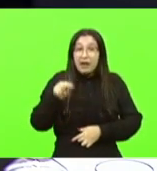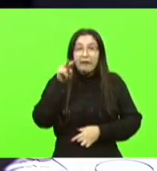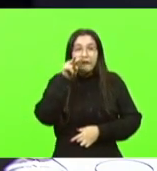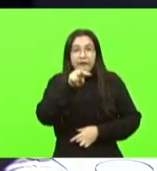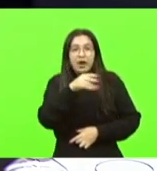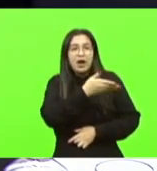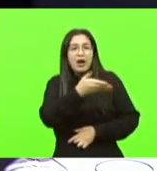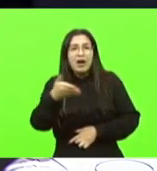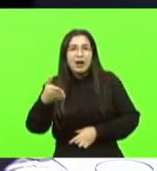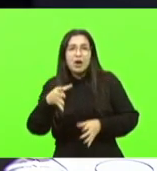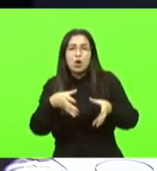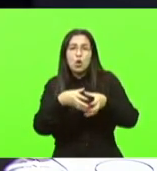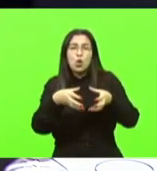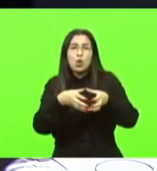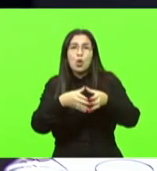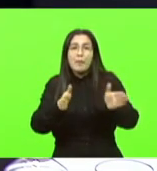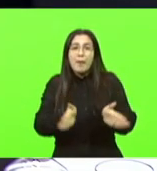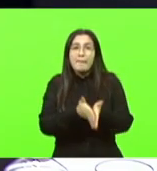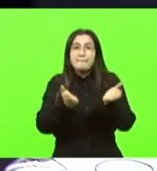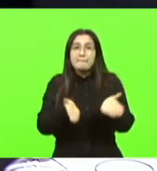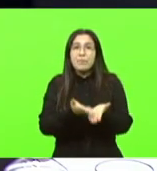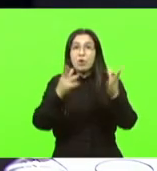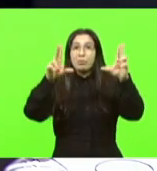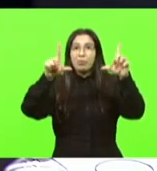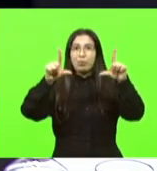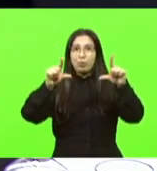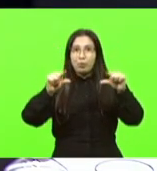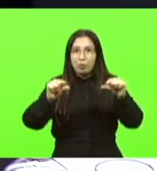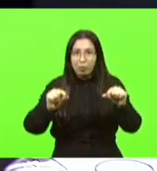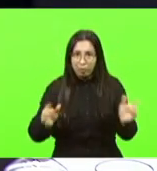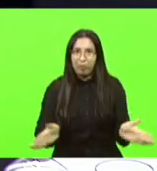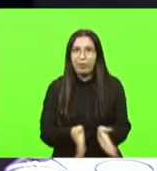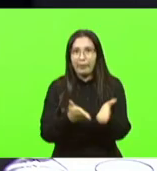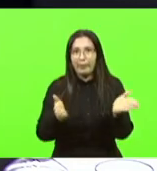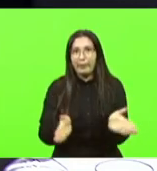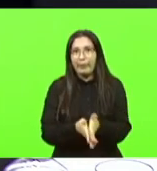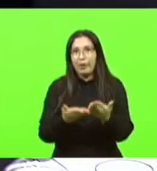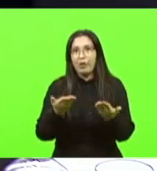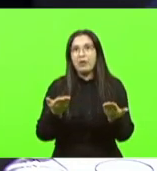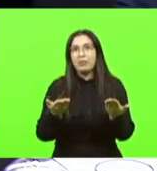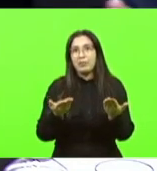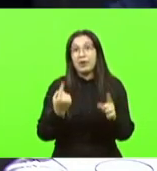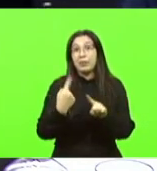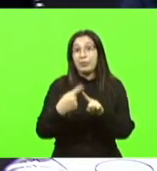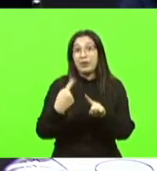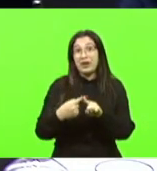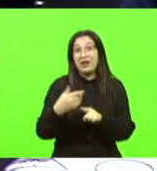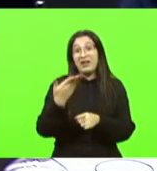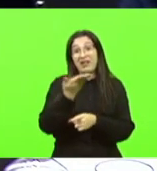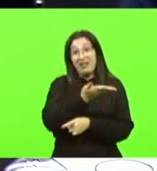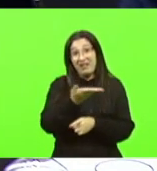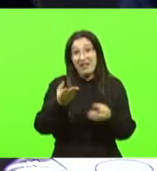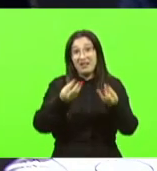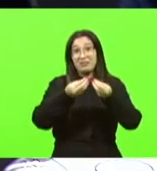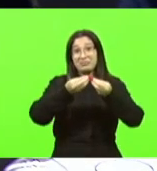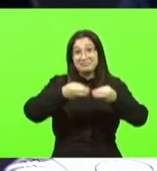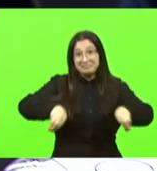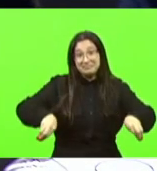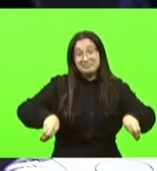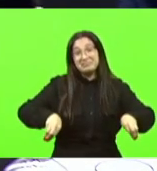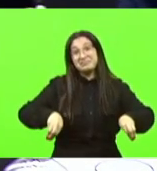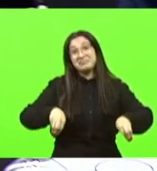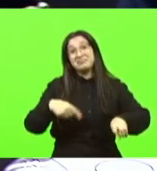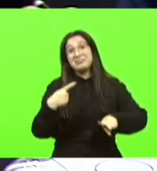que os pobres com isso vão ficar mais pobre porque os servidores que menos ganham vão ser os mais prejudicados e enquanto que